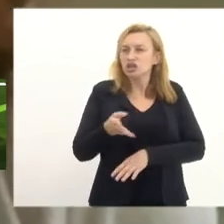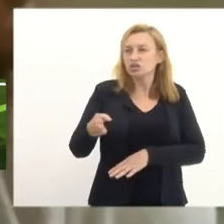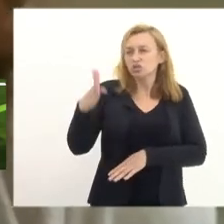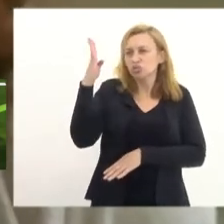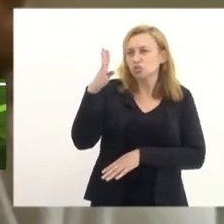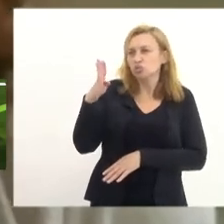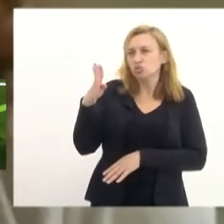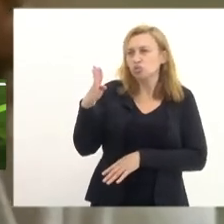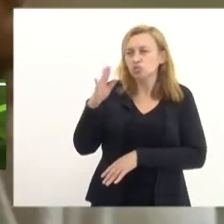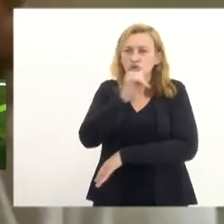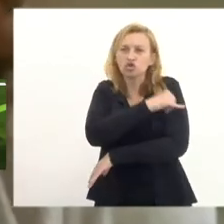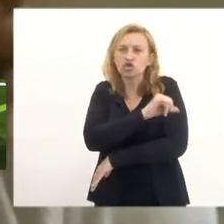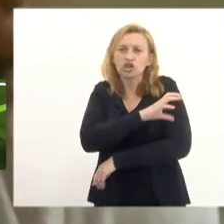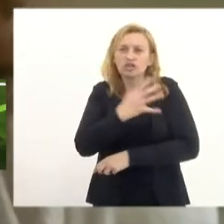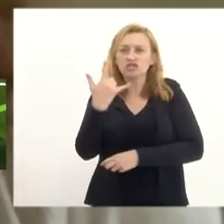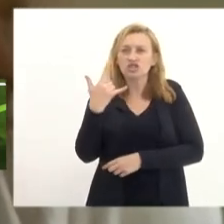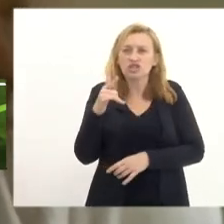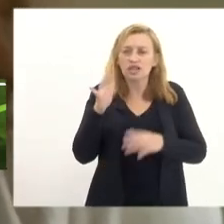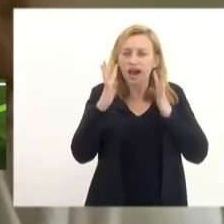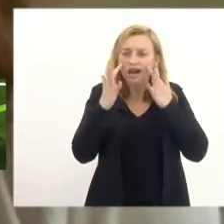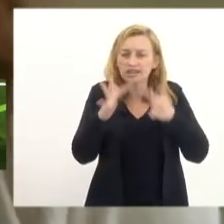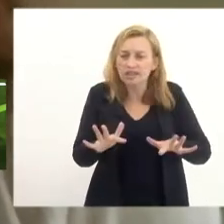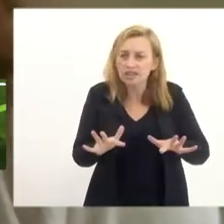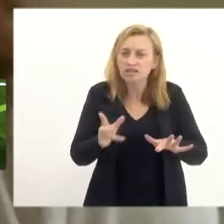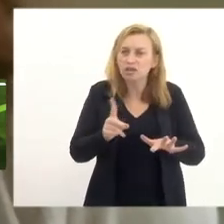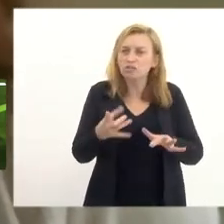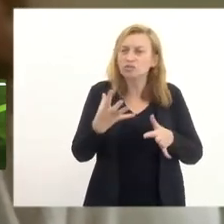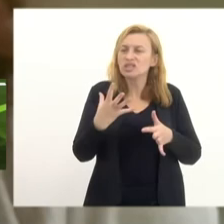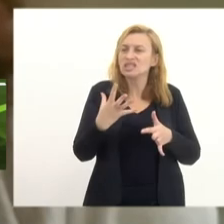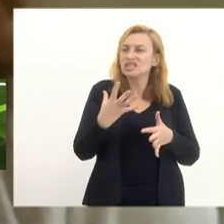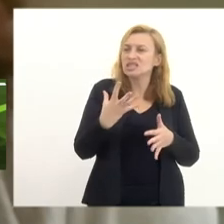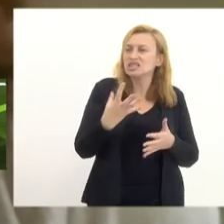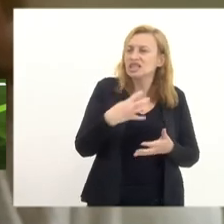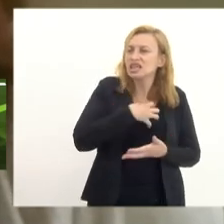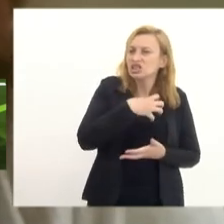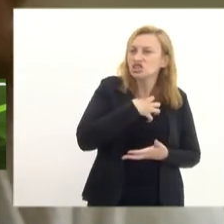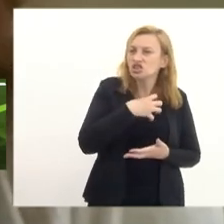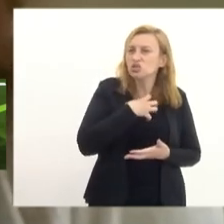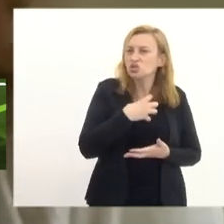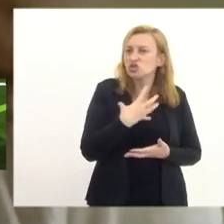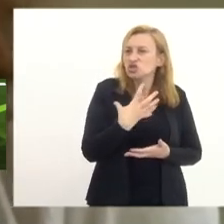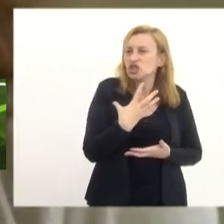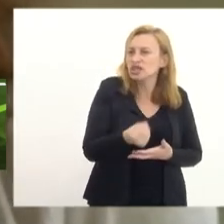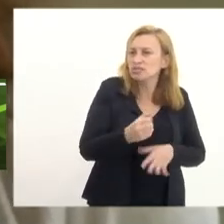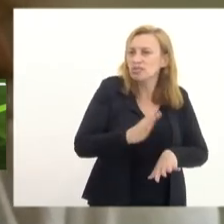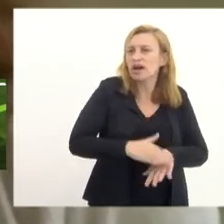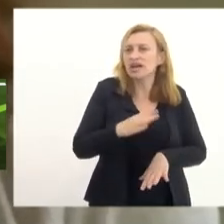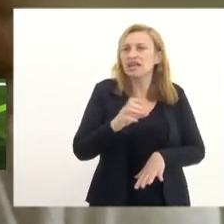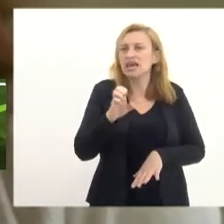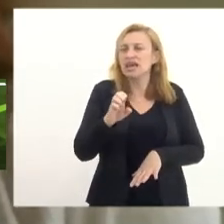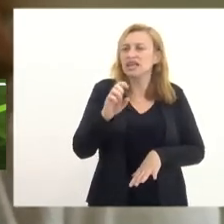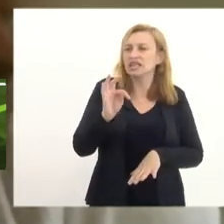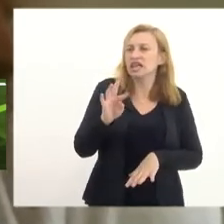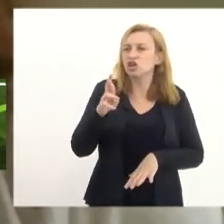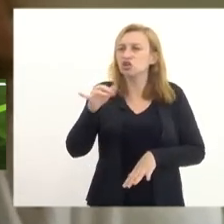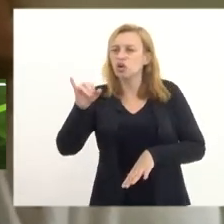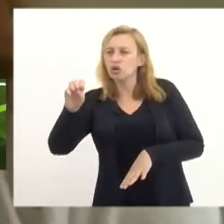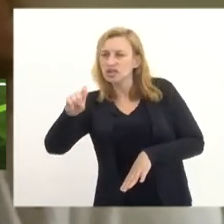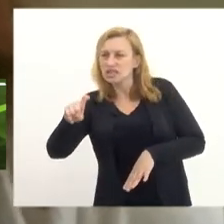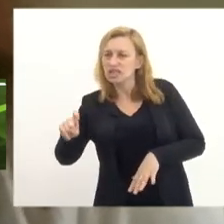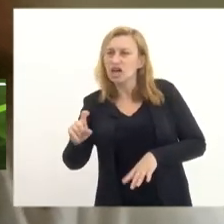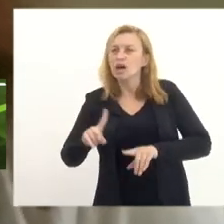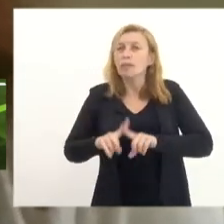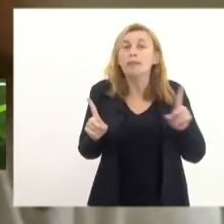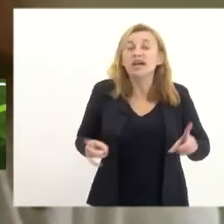não no sentido de vantagens heterodoxas, ou vamos dizer assim,